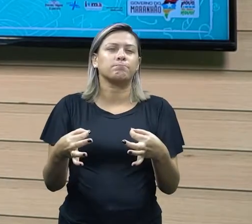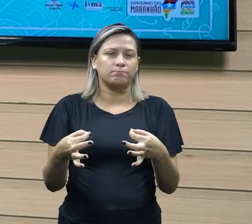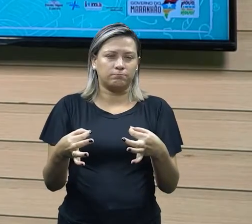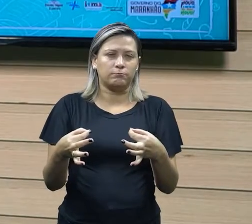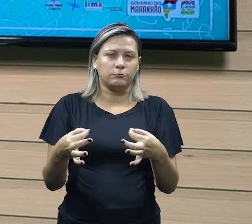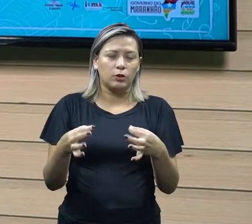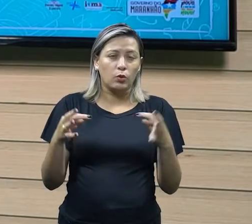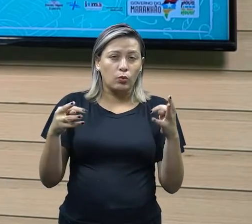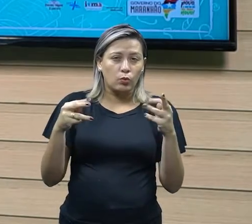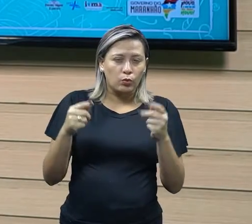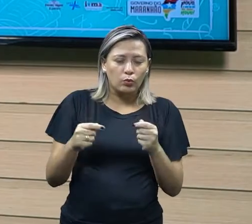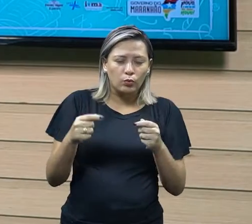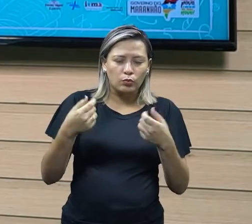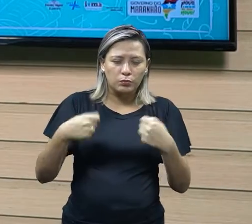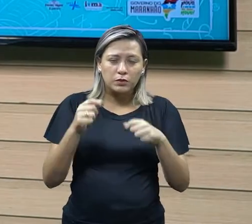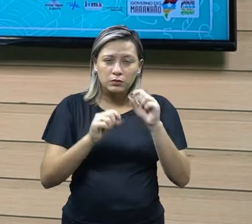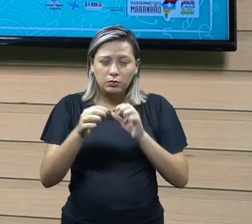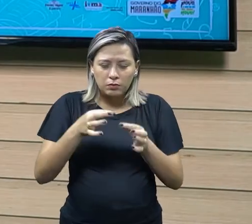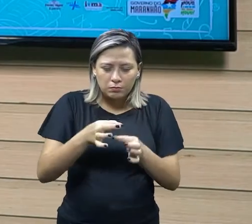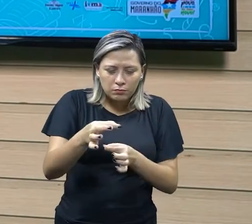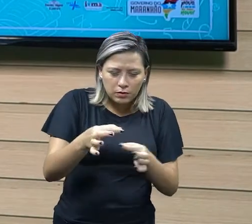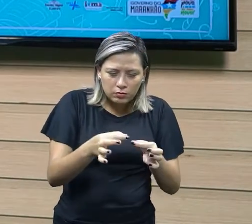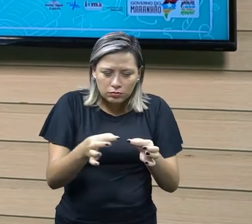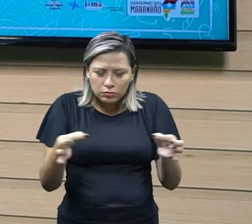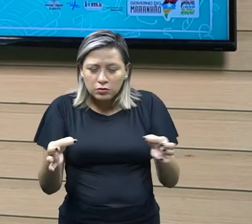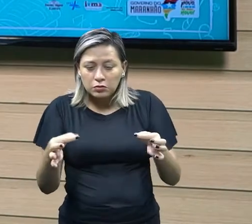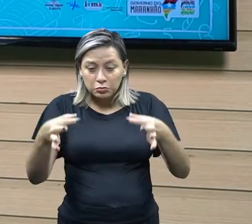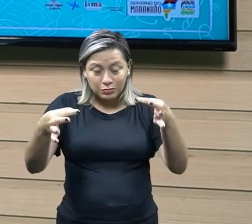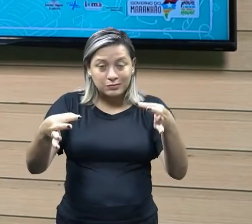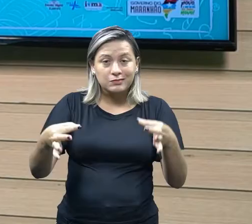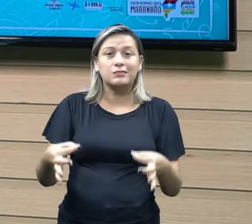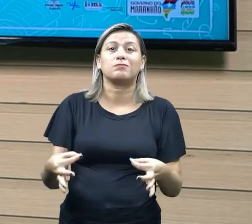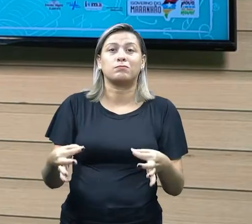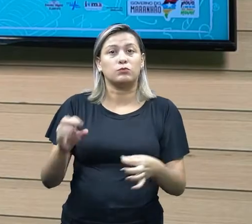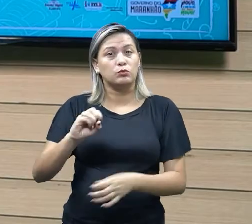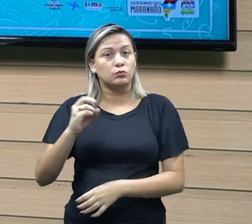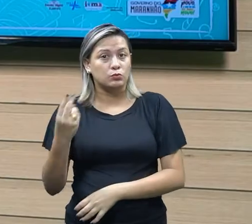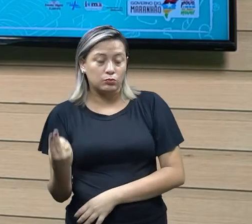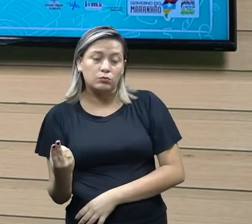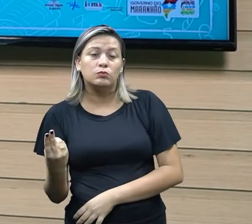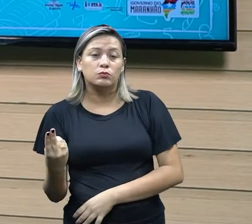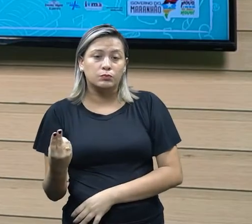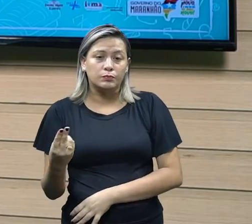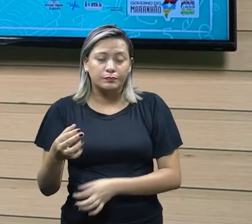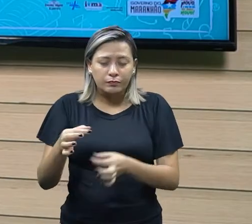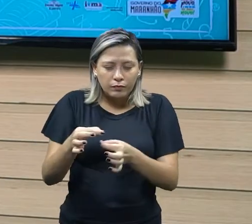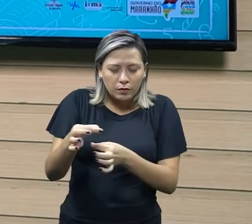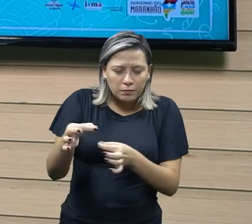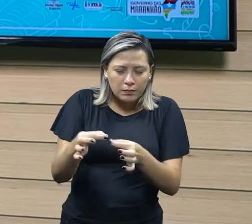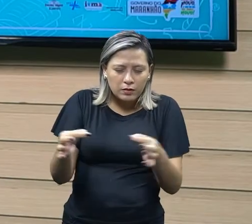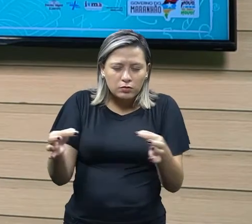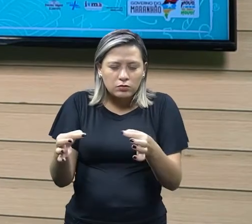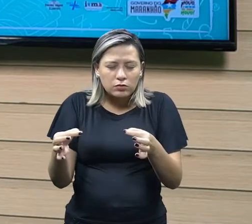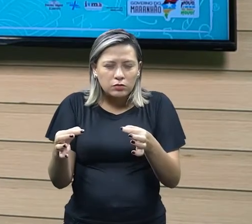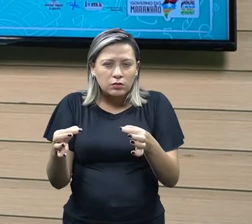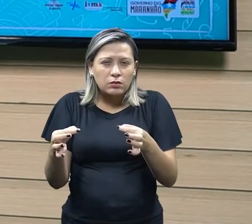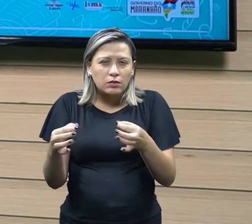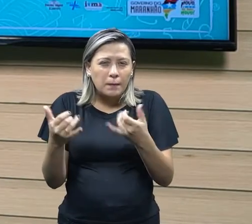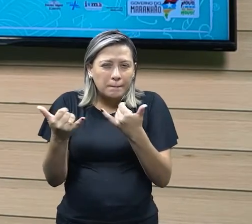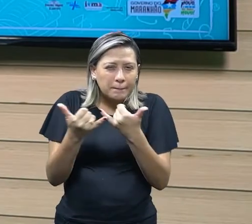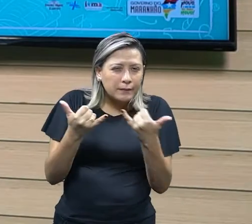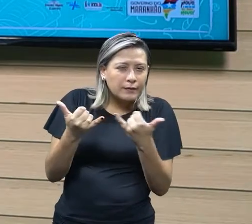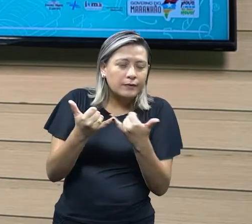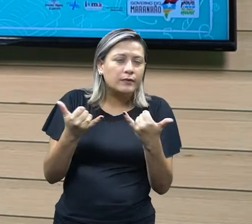ser medido, tem que ter a medida exata ou uma medida proporcional àquela que a gente vai